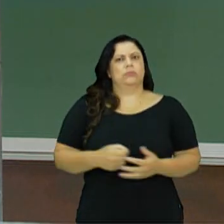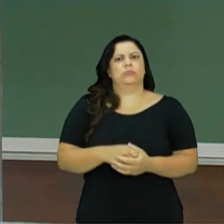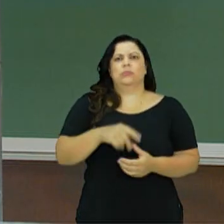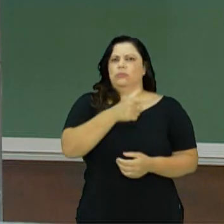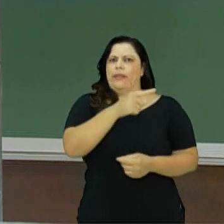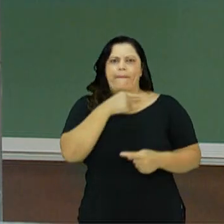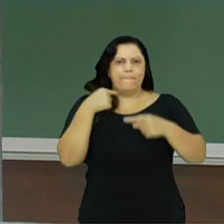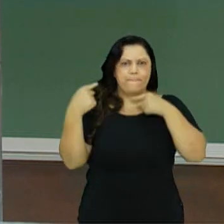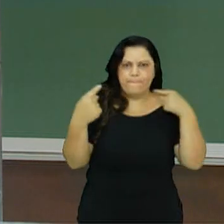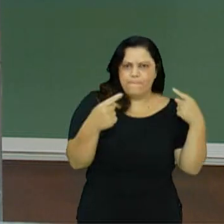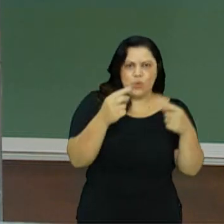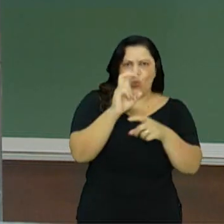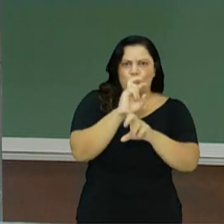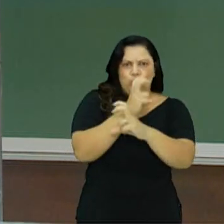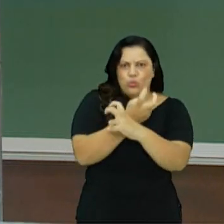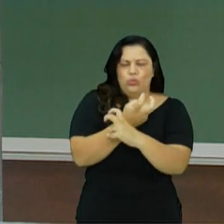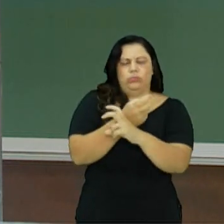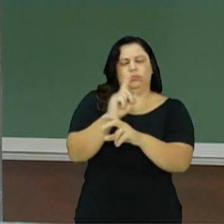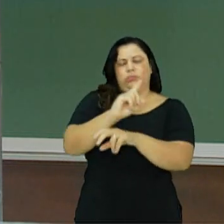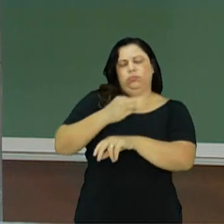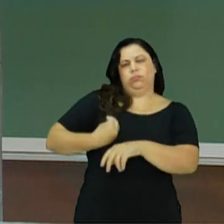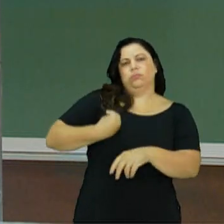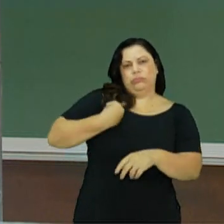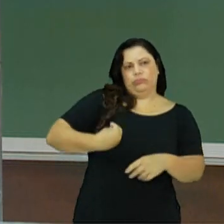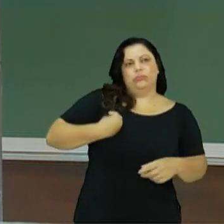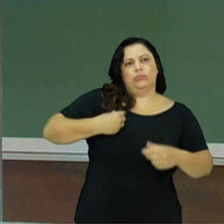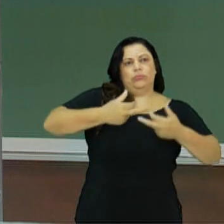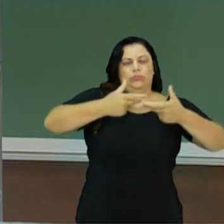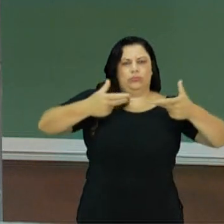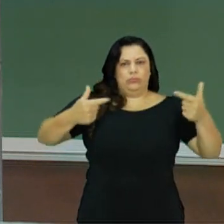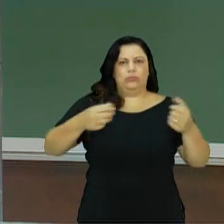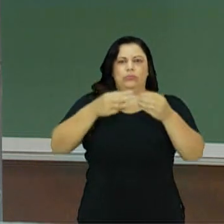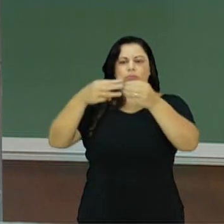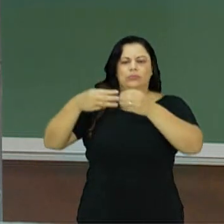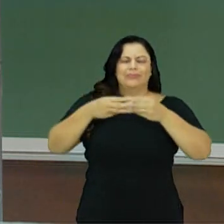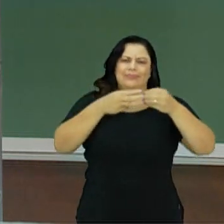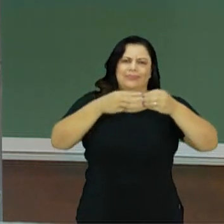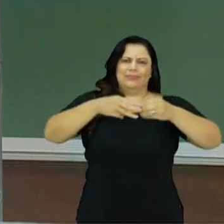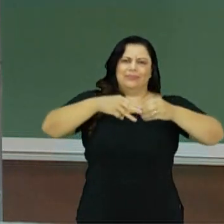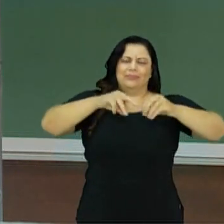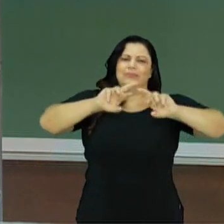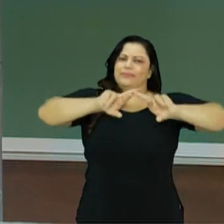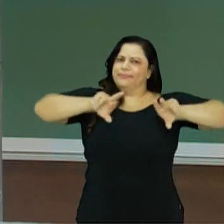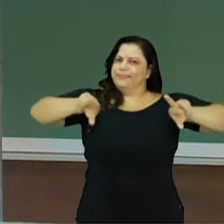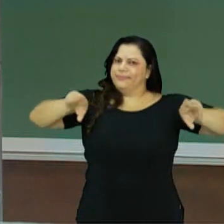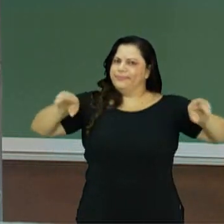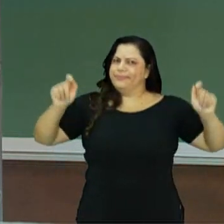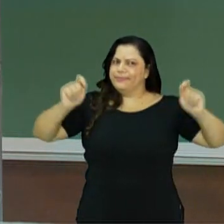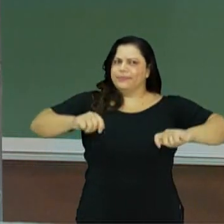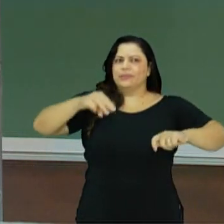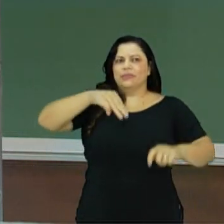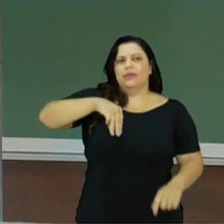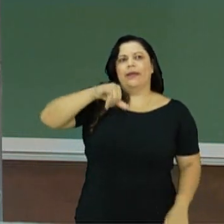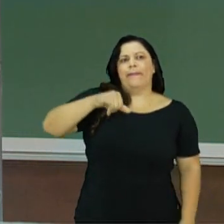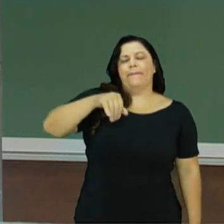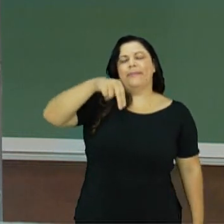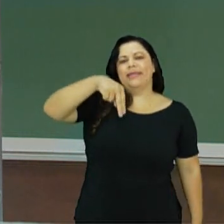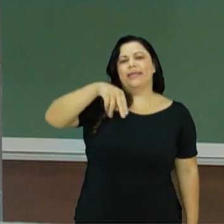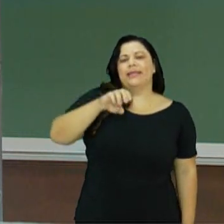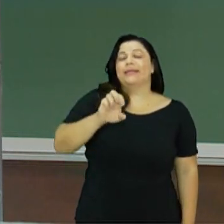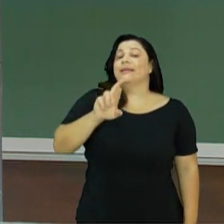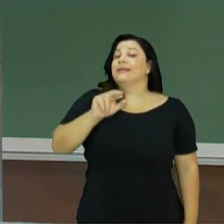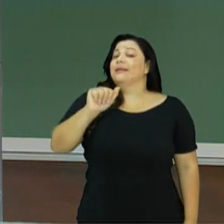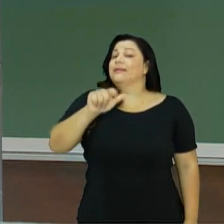é composto por células mortas. Ele é composto por diferentes tipos celulares e uma matriz mineralizada, ou seja, com deposição de